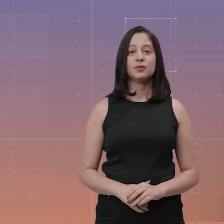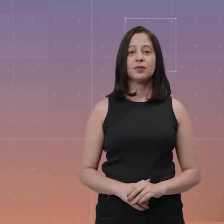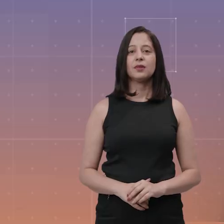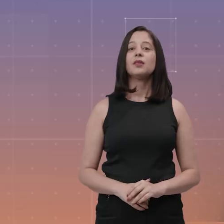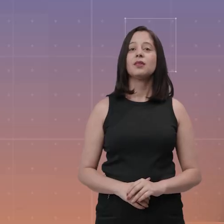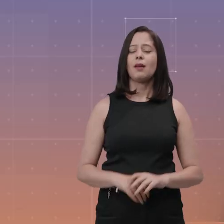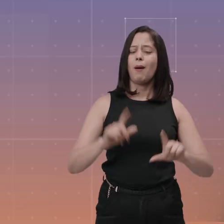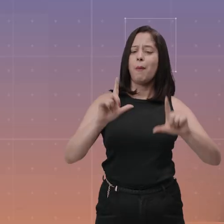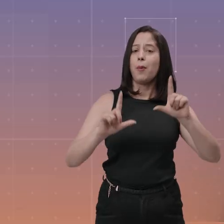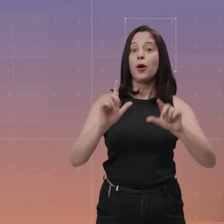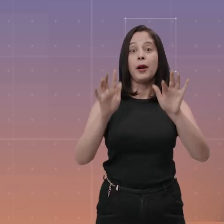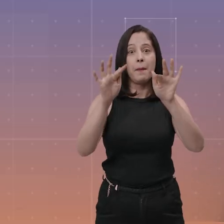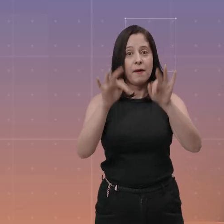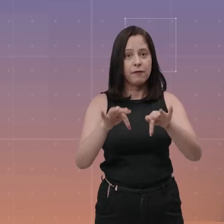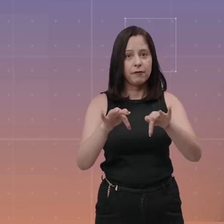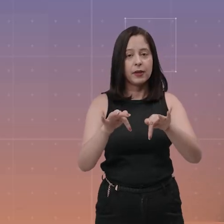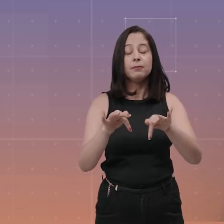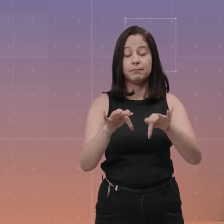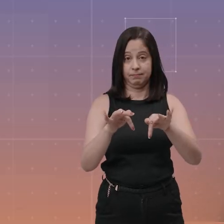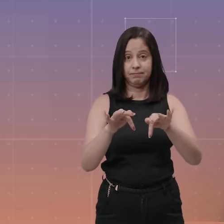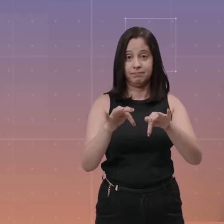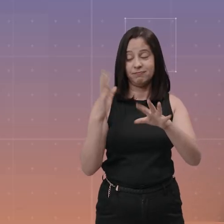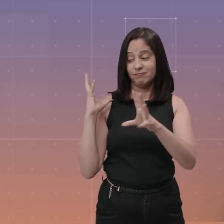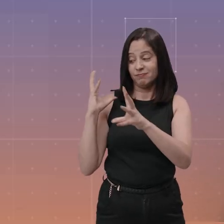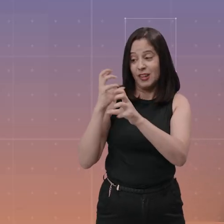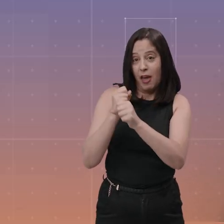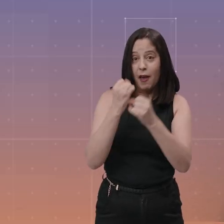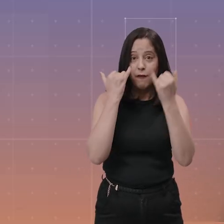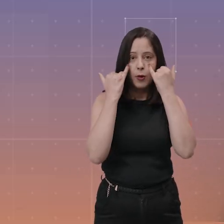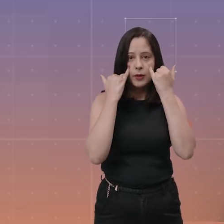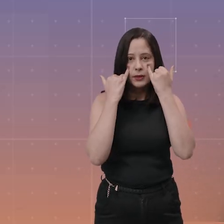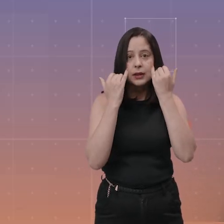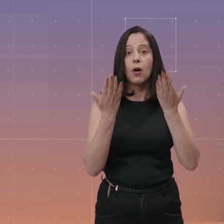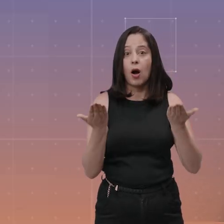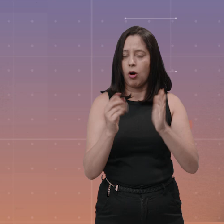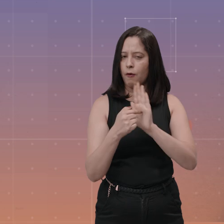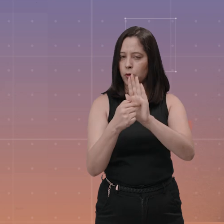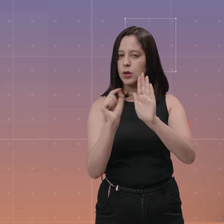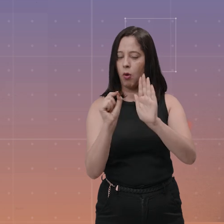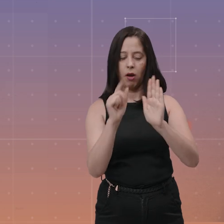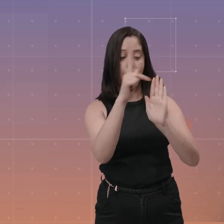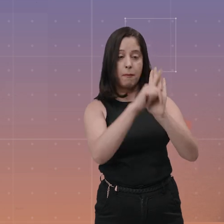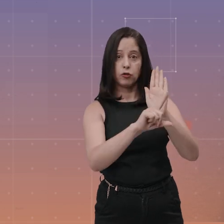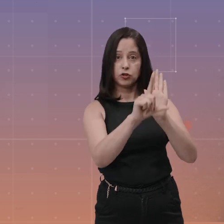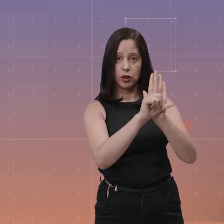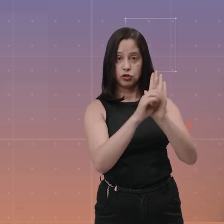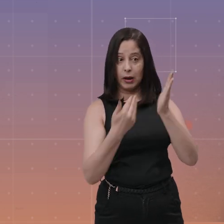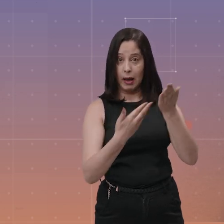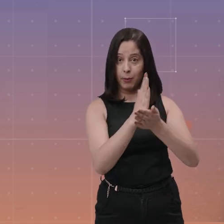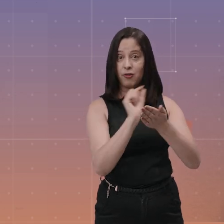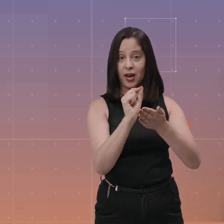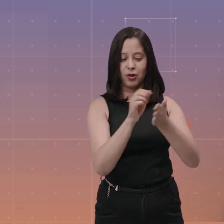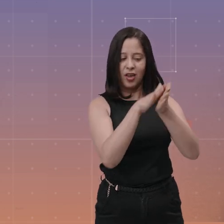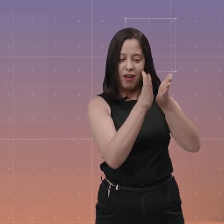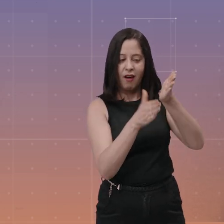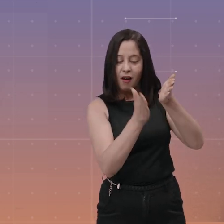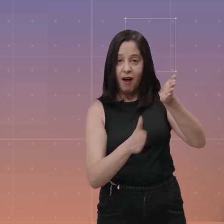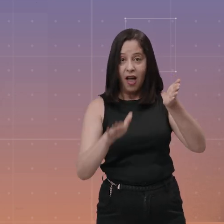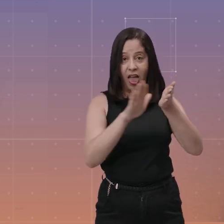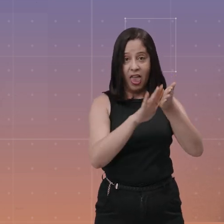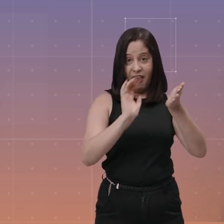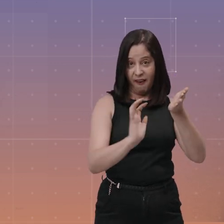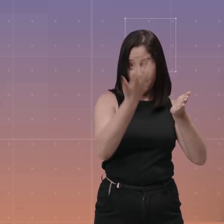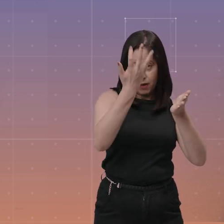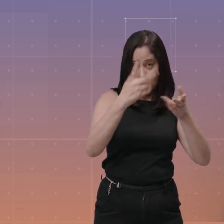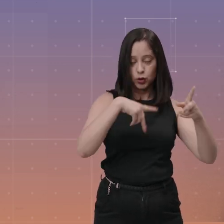jovens. Para fechar a última edição da nossa retrospectiva, um outro projeto aprovado pelos vereadores incluiu no